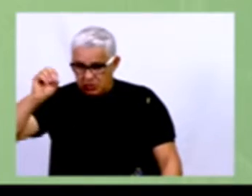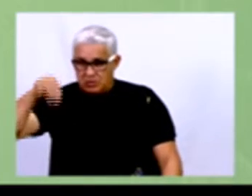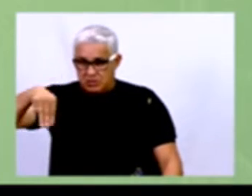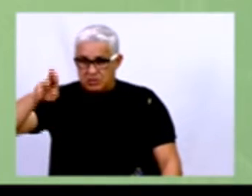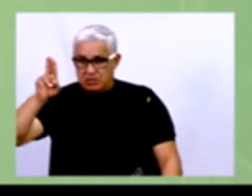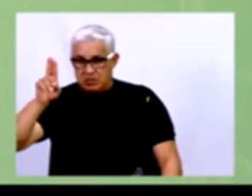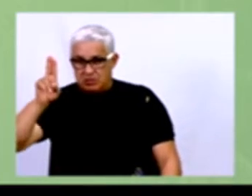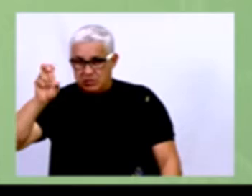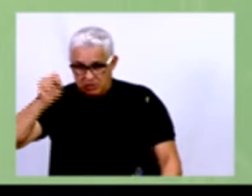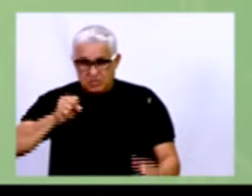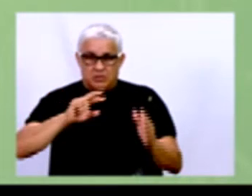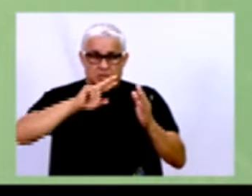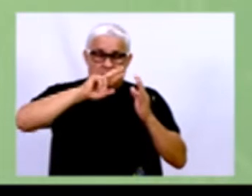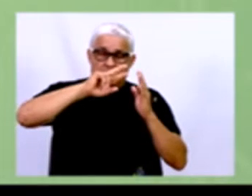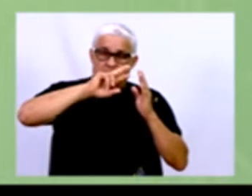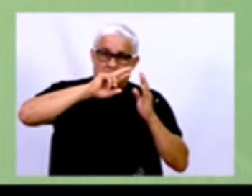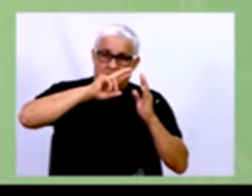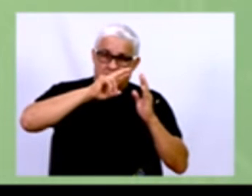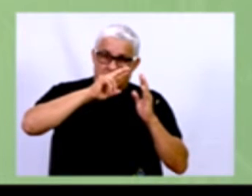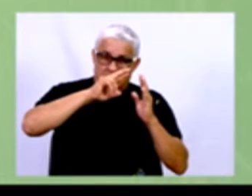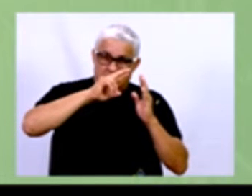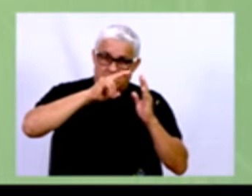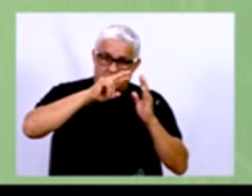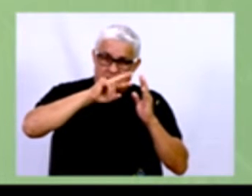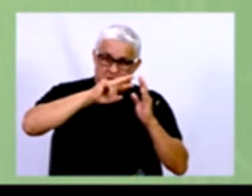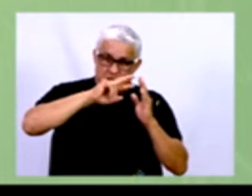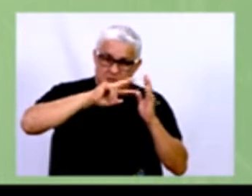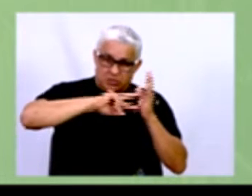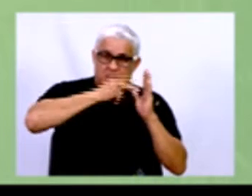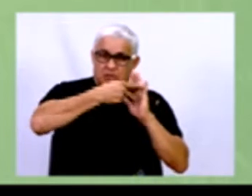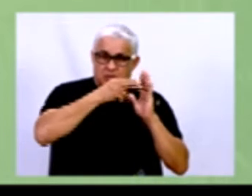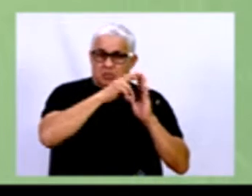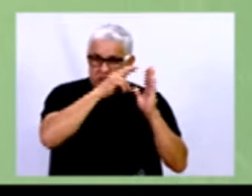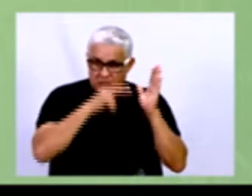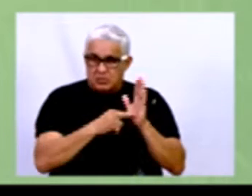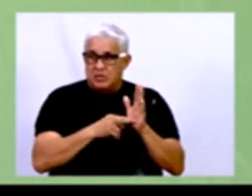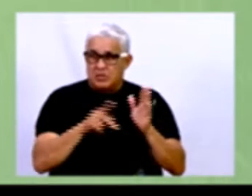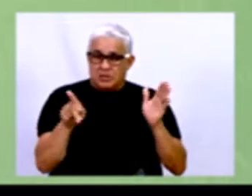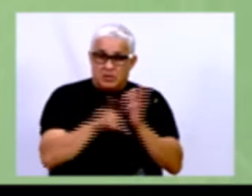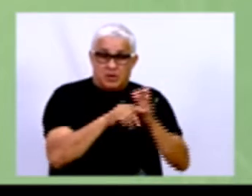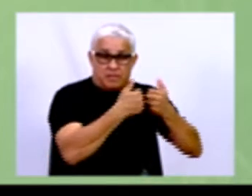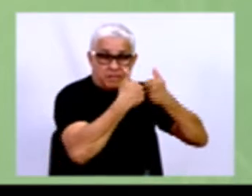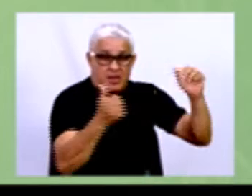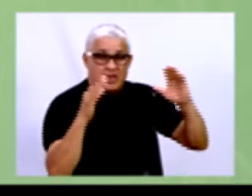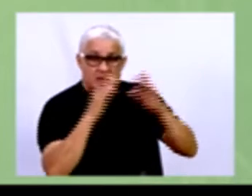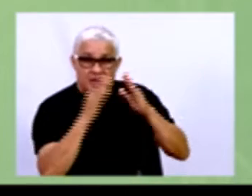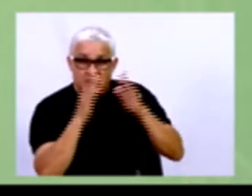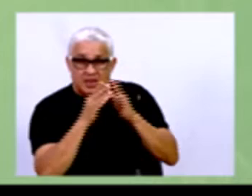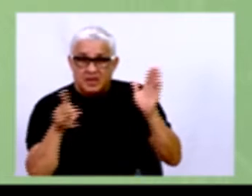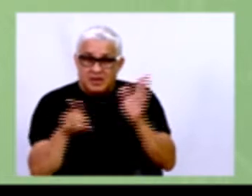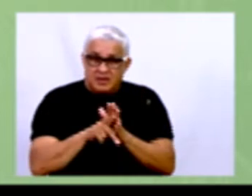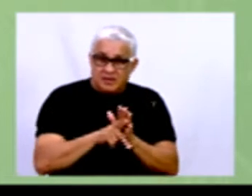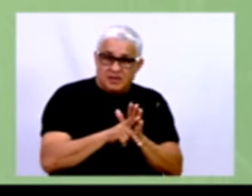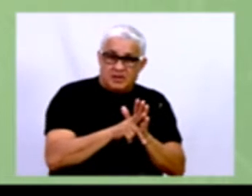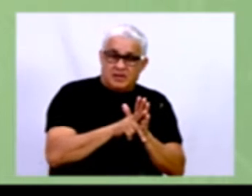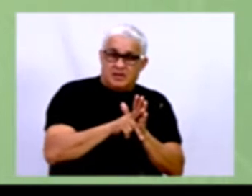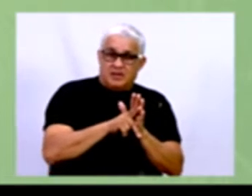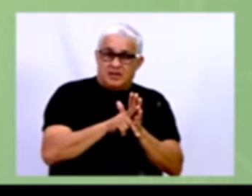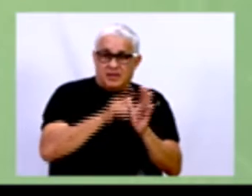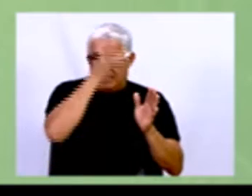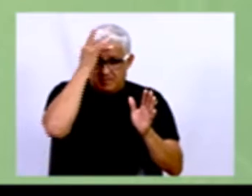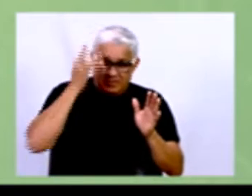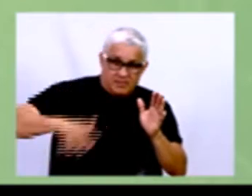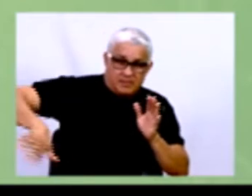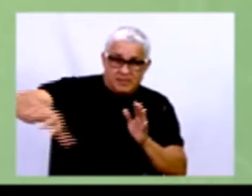Grécia Antiga, significava alguma coisa próximo à administração da casa ou da coisa pública.